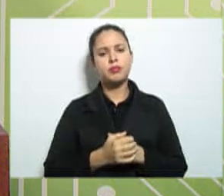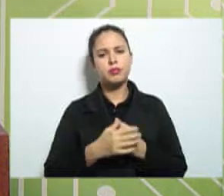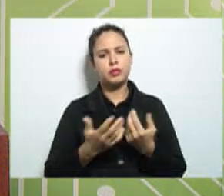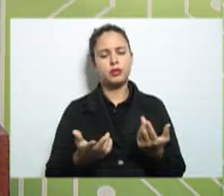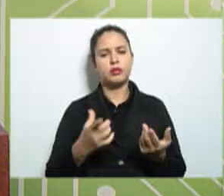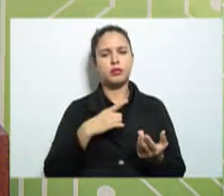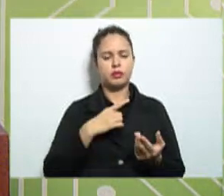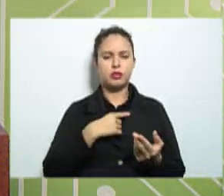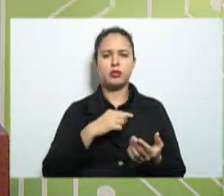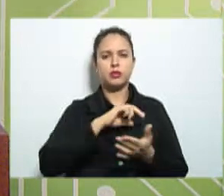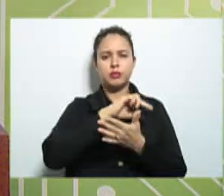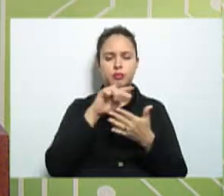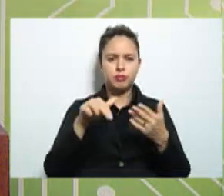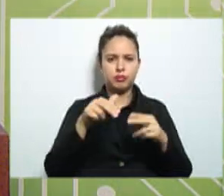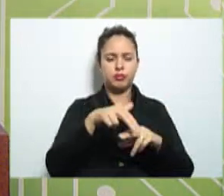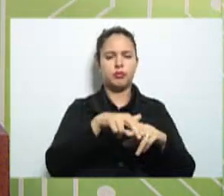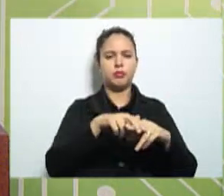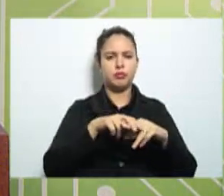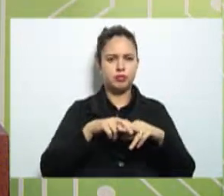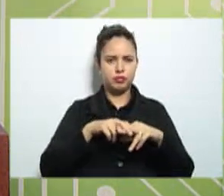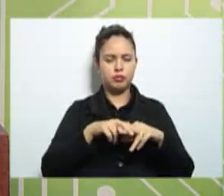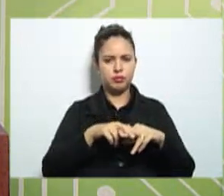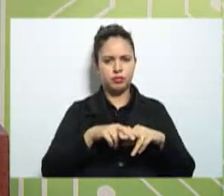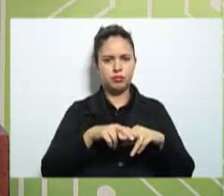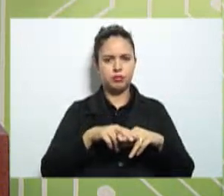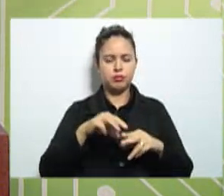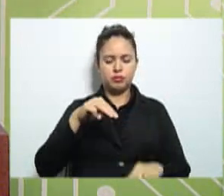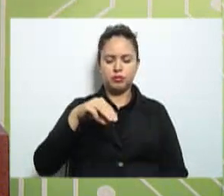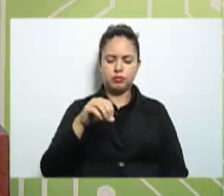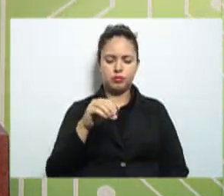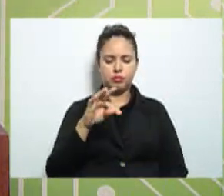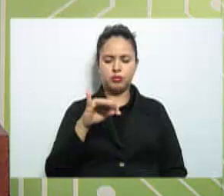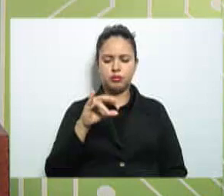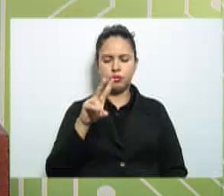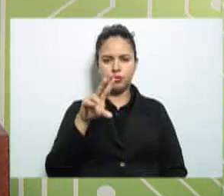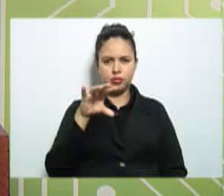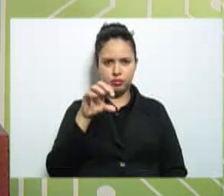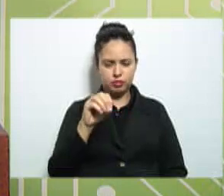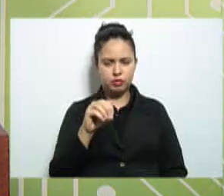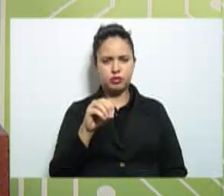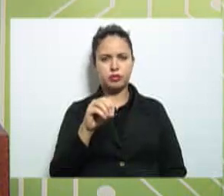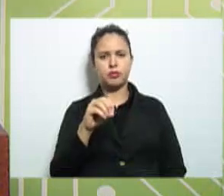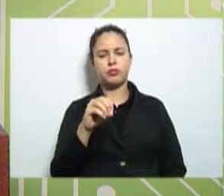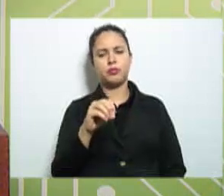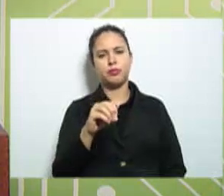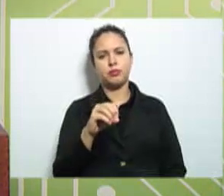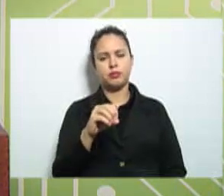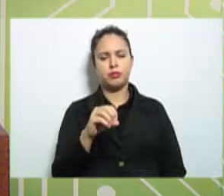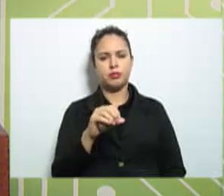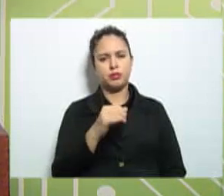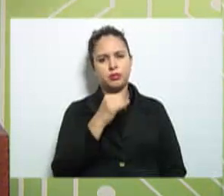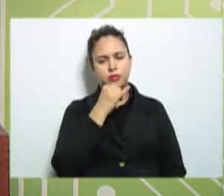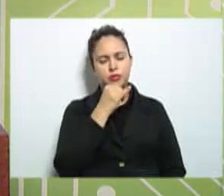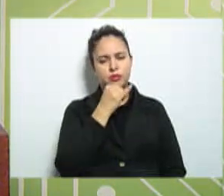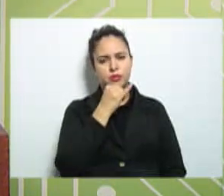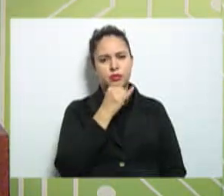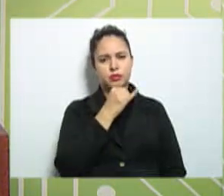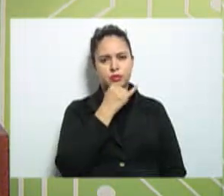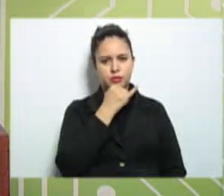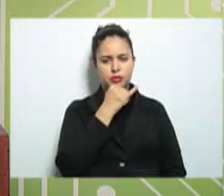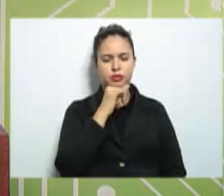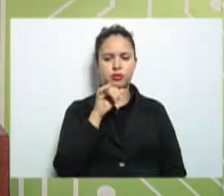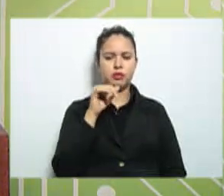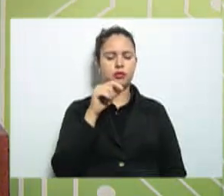falando, requer abono de falta do período de 10 a 15 de agosto, pois o requerente